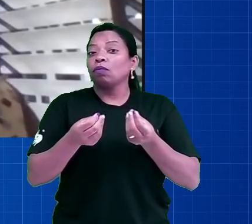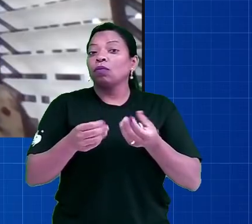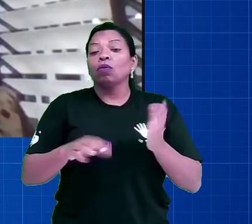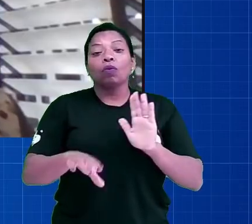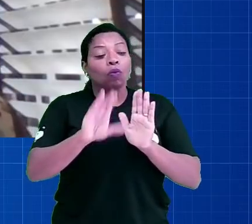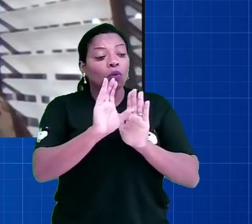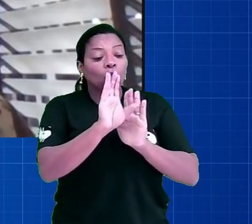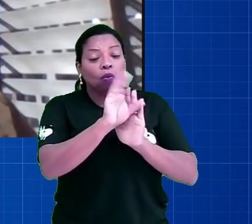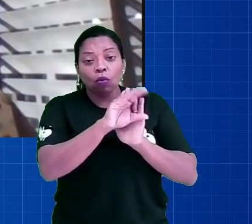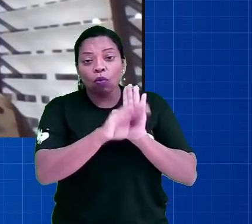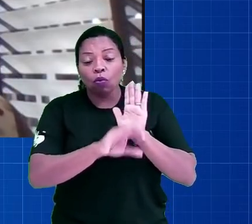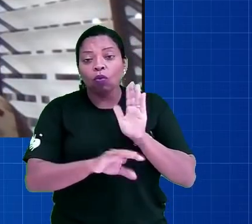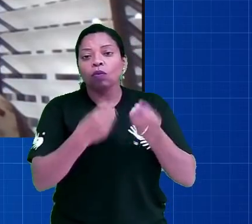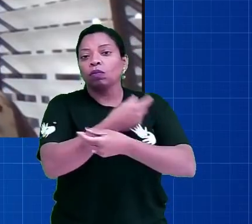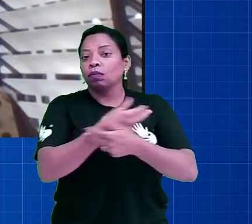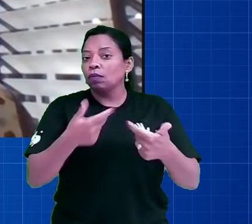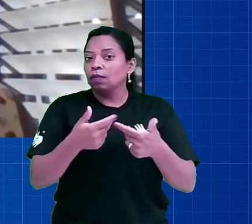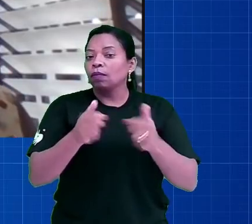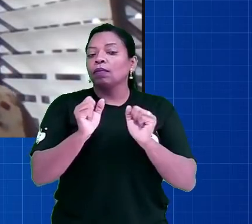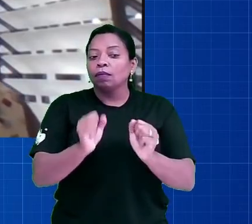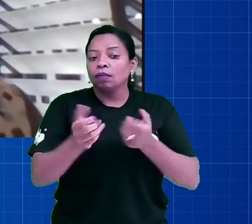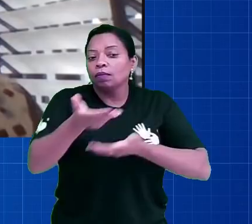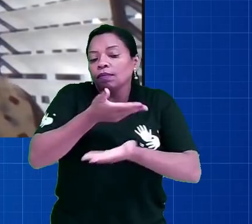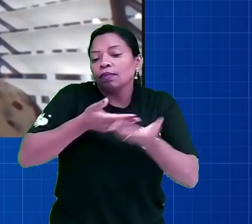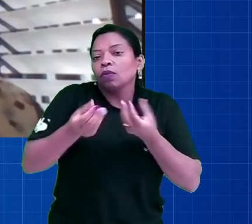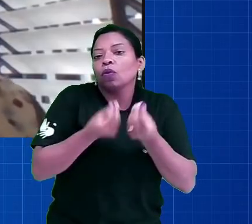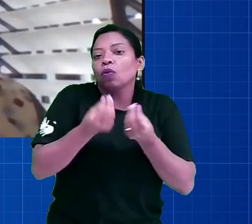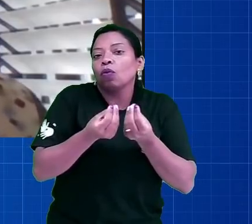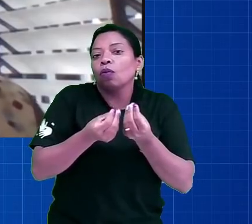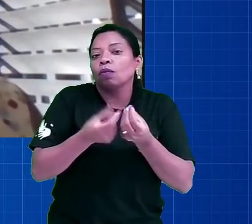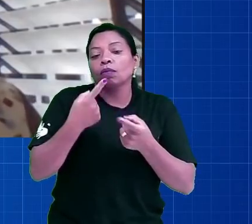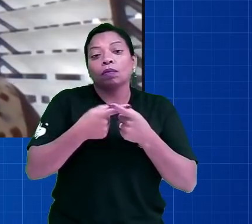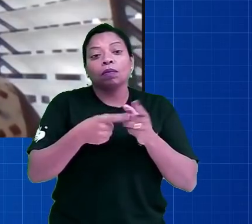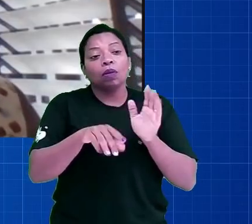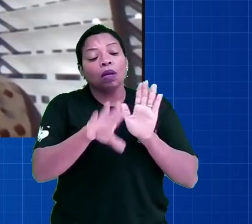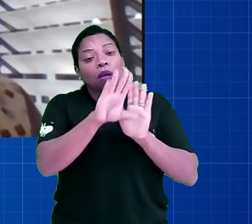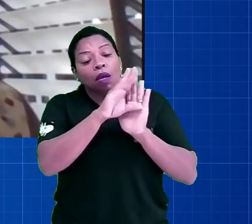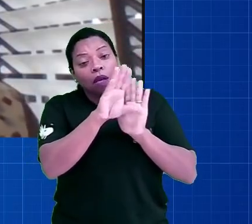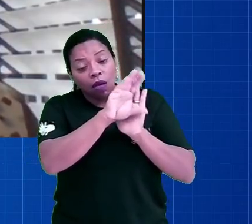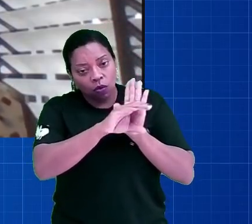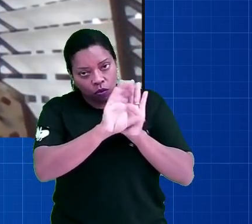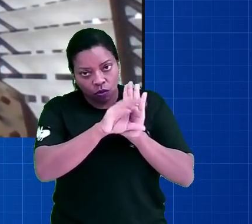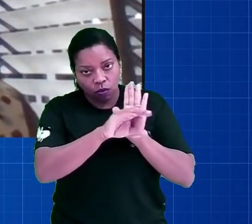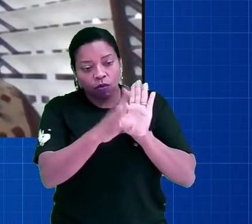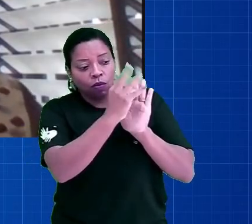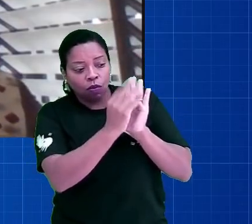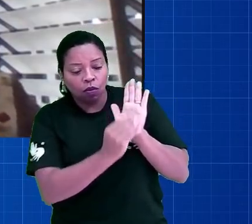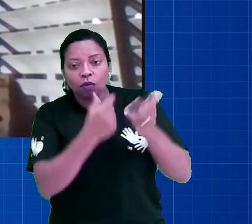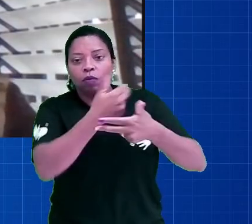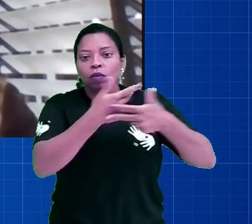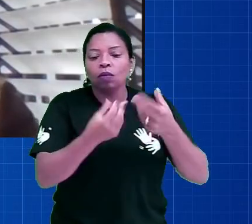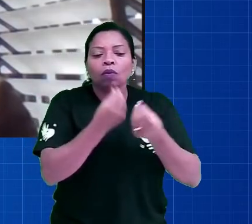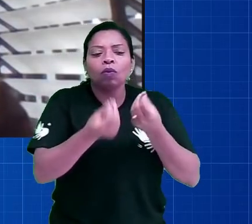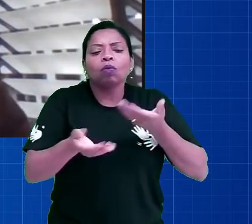o conteúdo ali, ele conhece profundamente, ou precisa conhecer profundamente aquele conteúdo que ele está trabalhando.